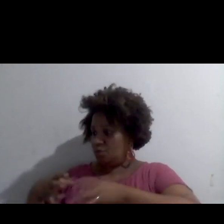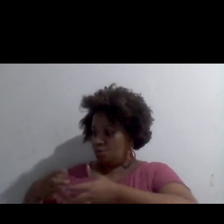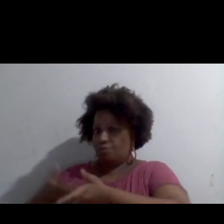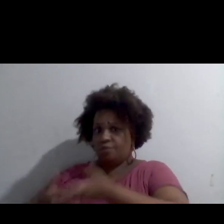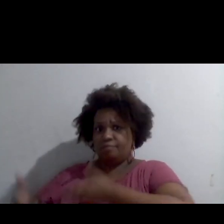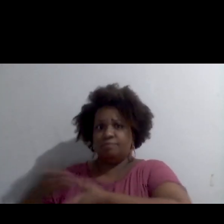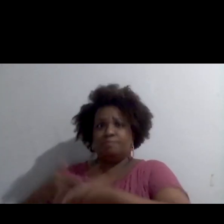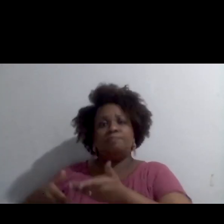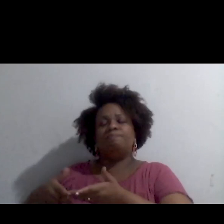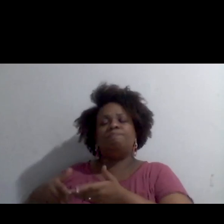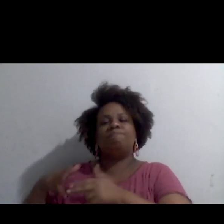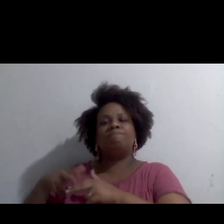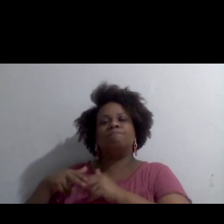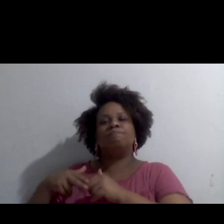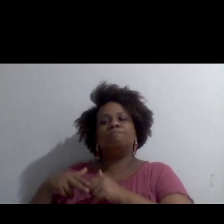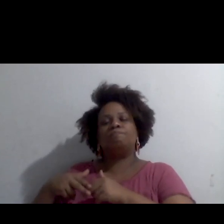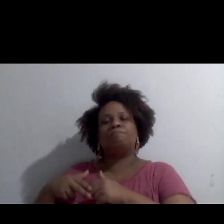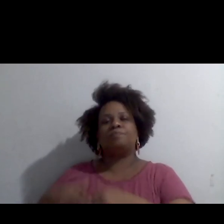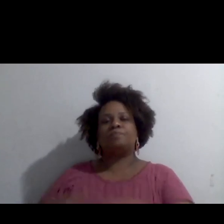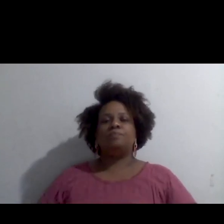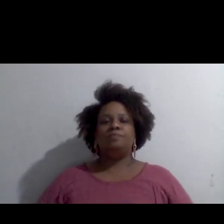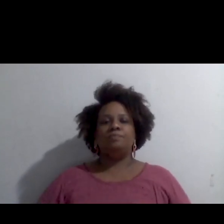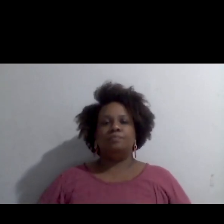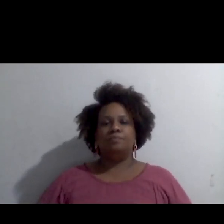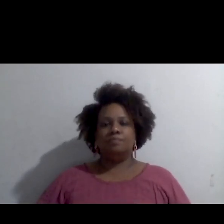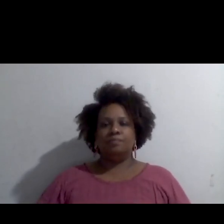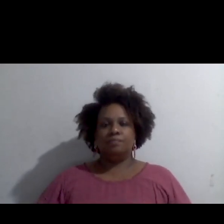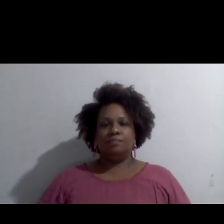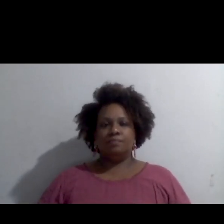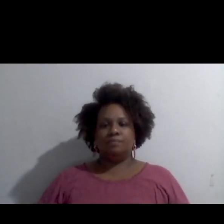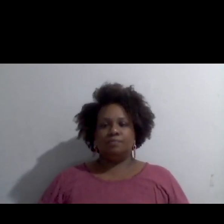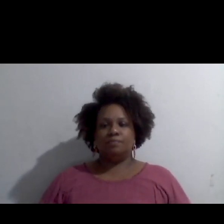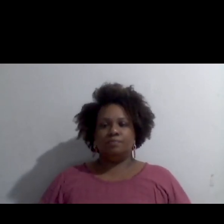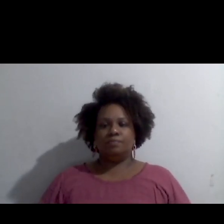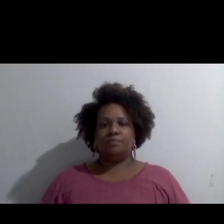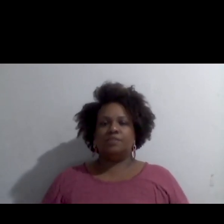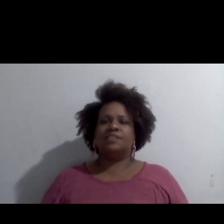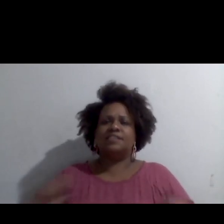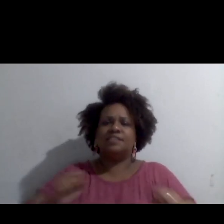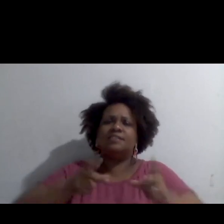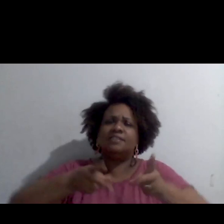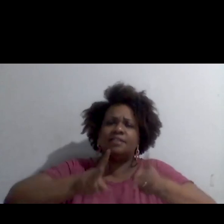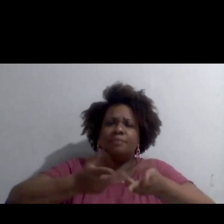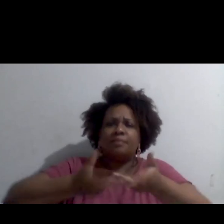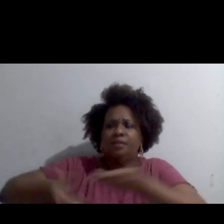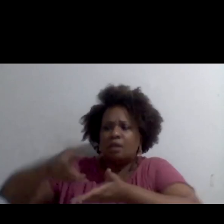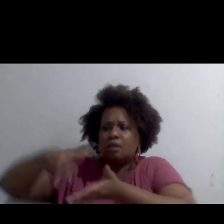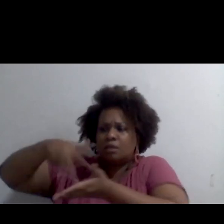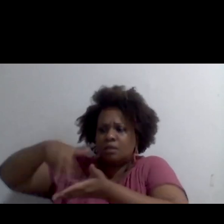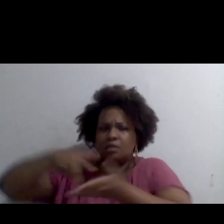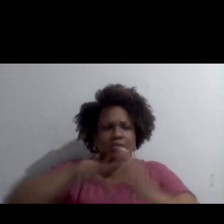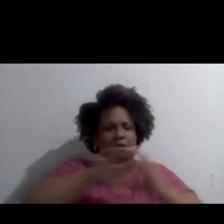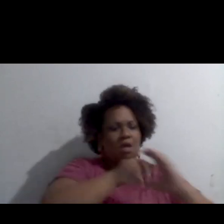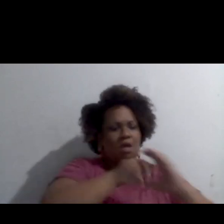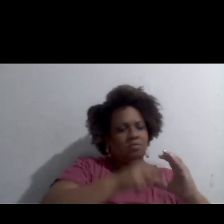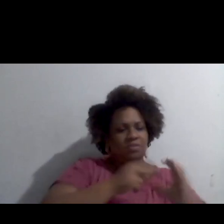Nesse sentido, como sempre estamos ali entre a dança e o audiovisual, os